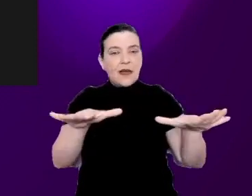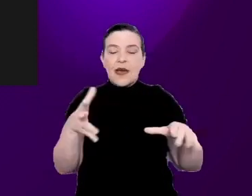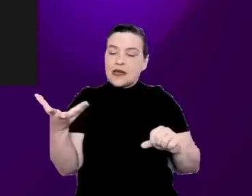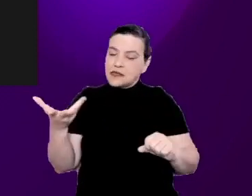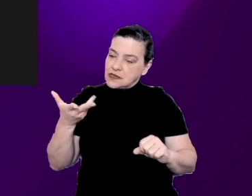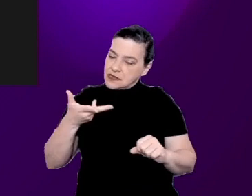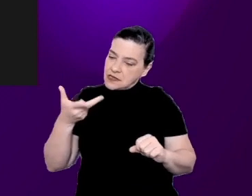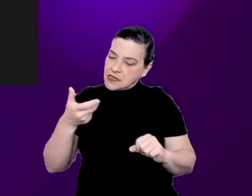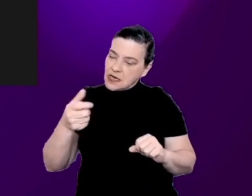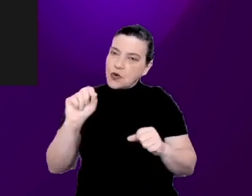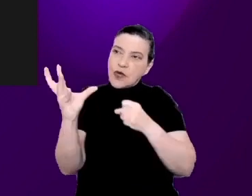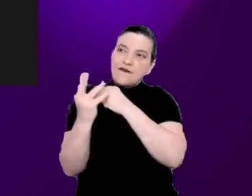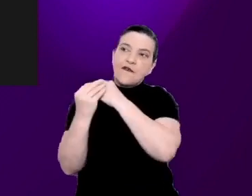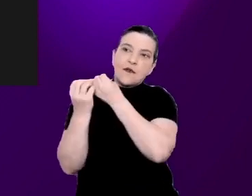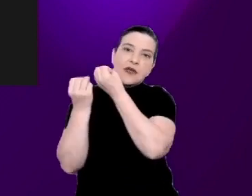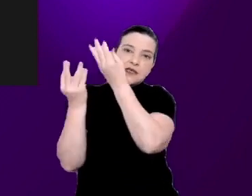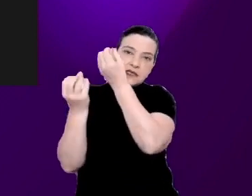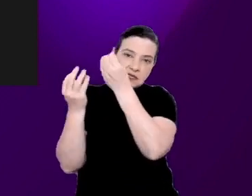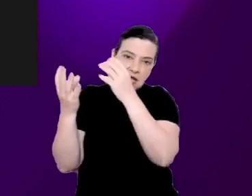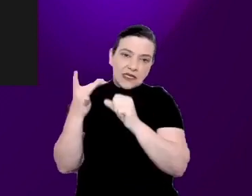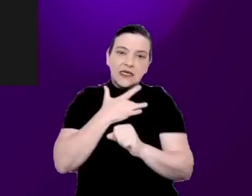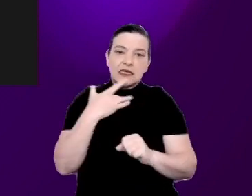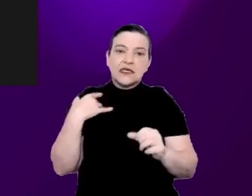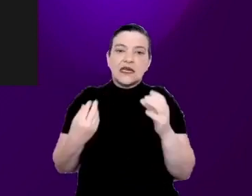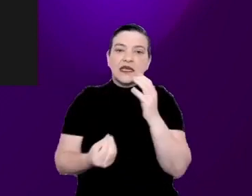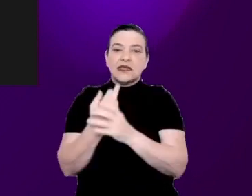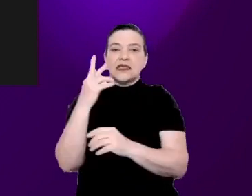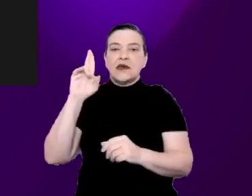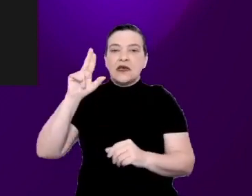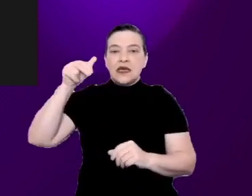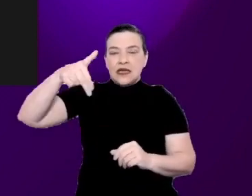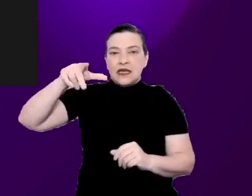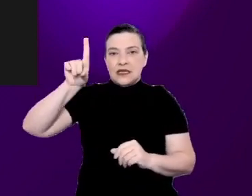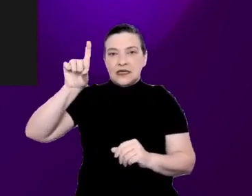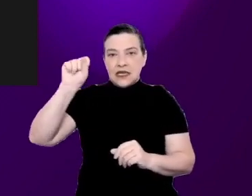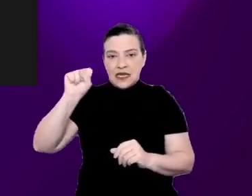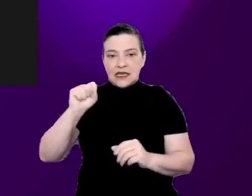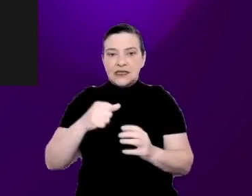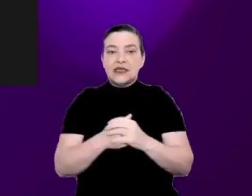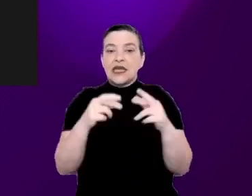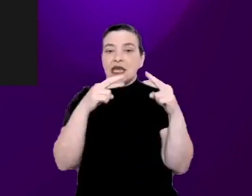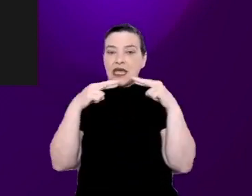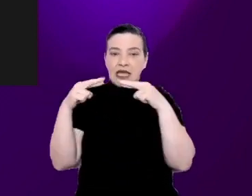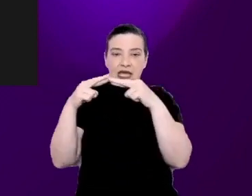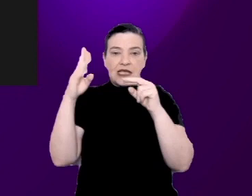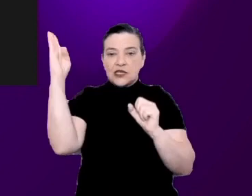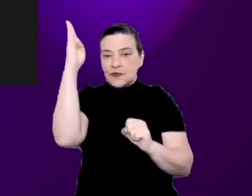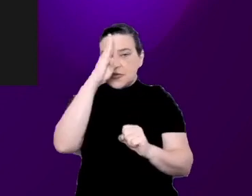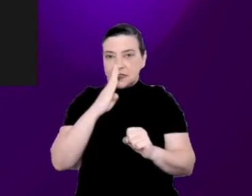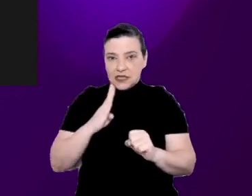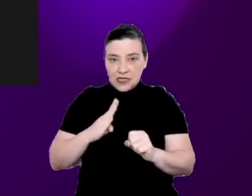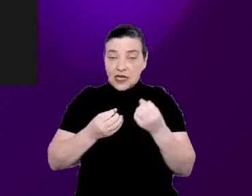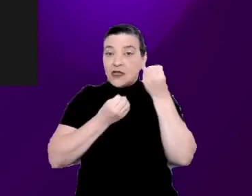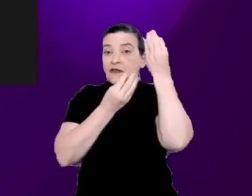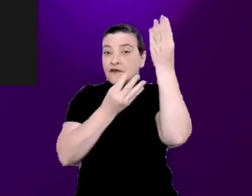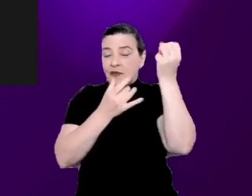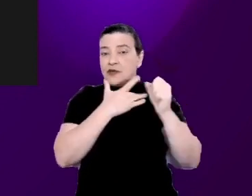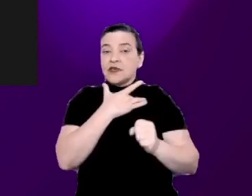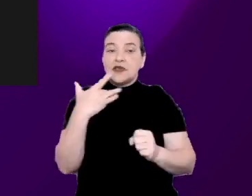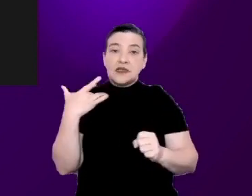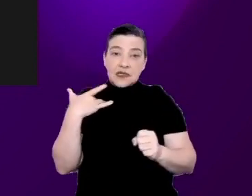a captura de dados de saúde com a criação da RNDS, a Rede Nacional de Dados em Saúde, que é a nossa